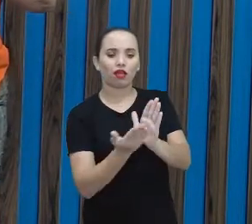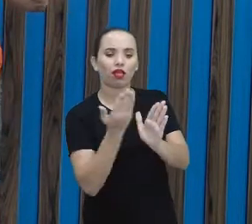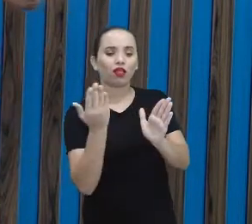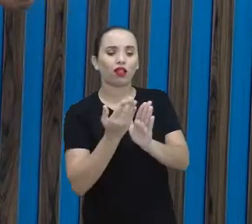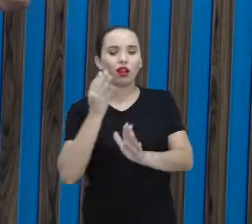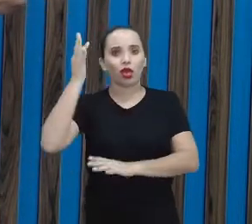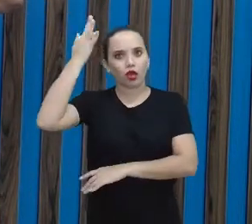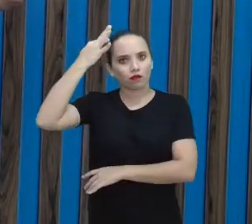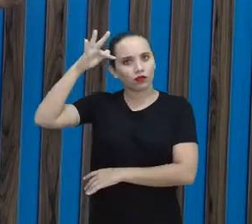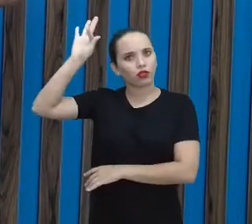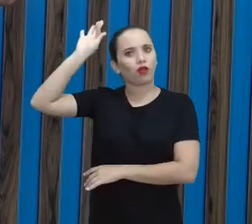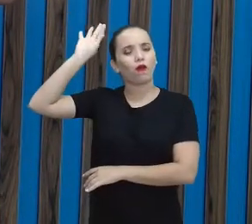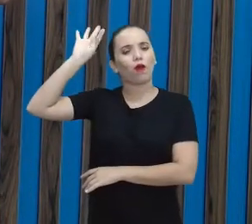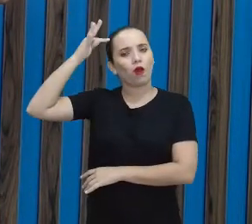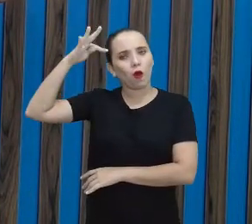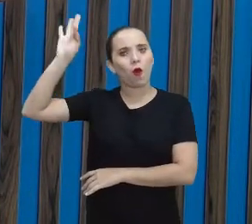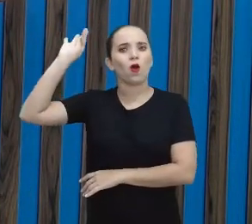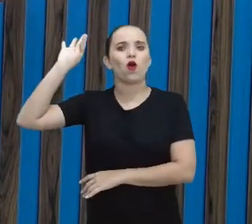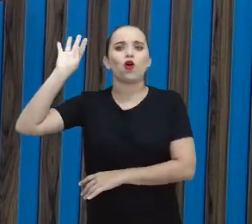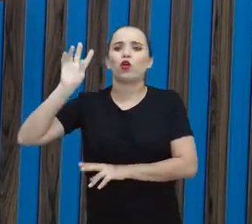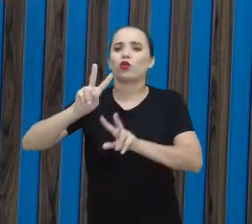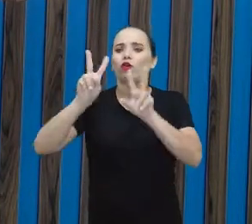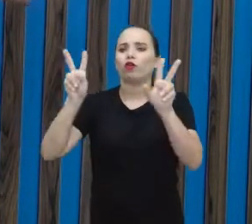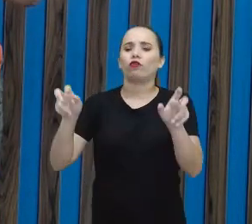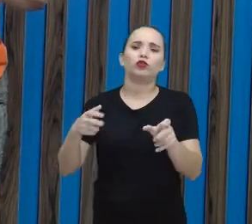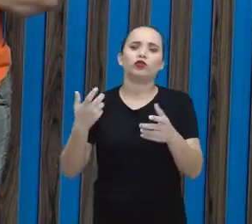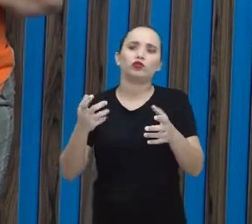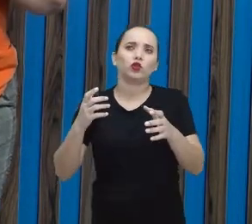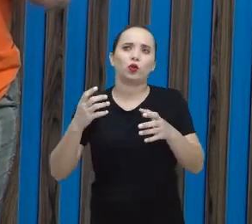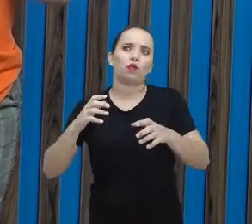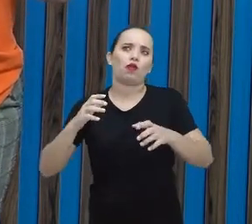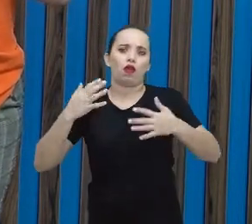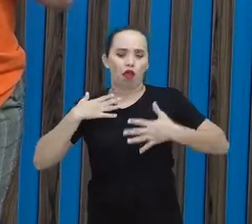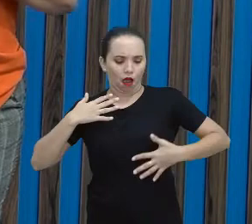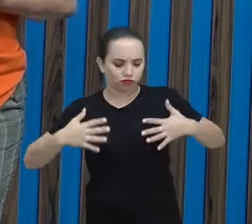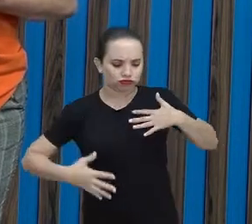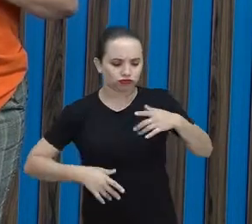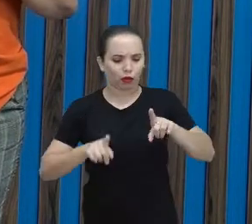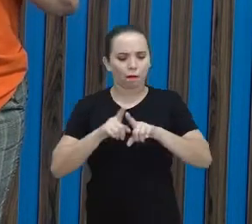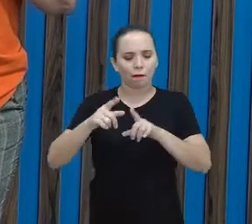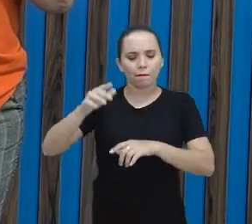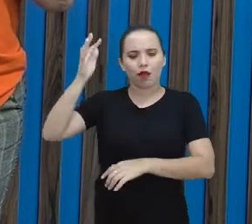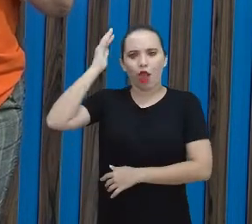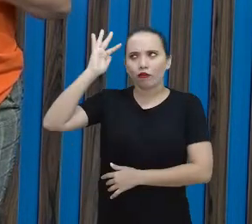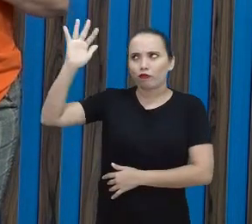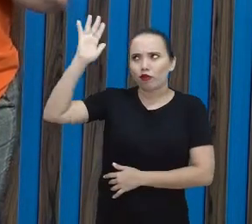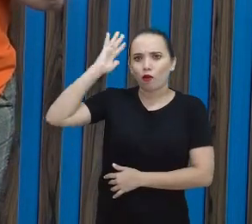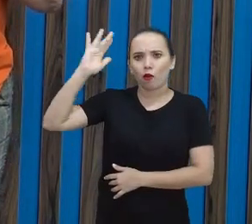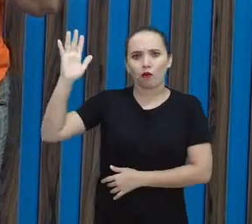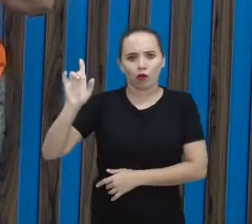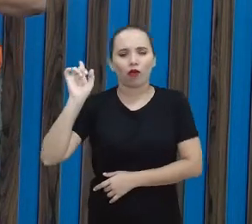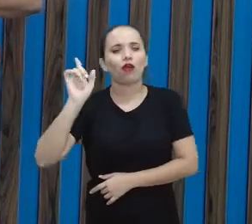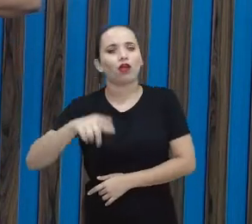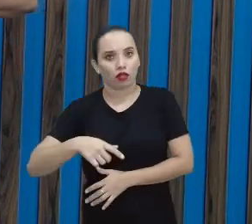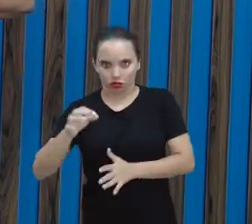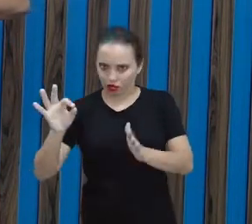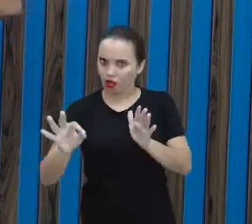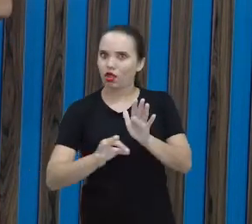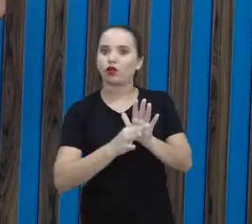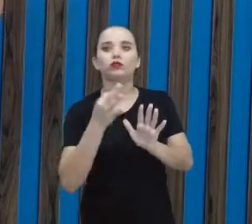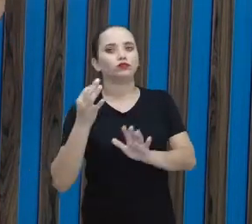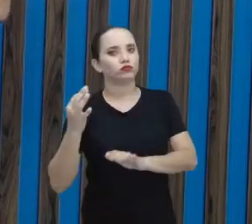teóricos, né, teorizando sobre estética, né, sobre filosofia. Então, ele era um grande